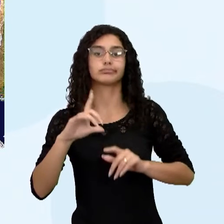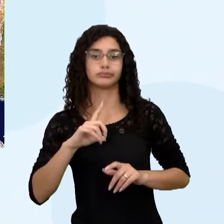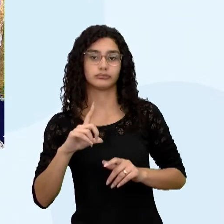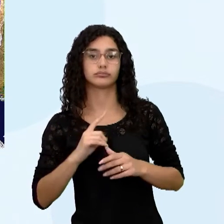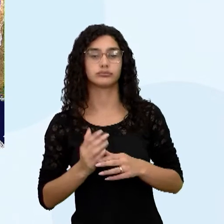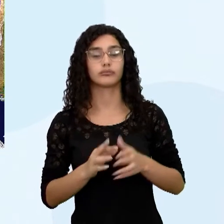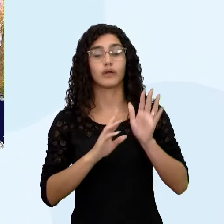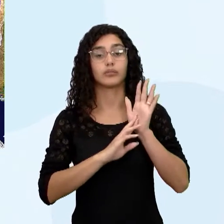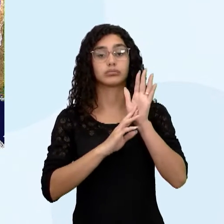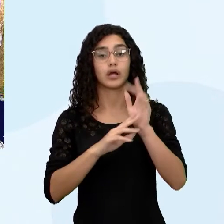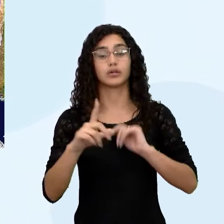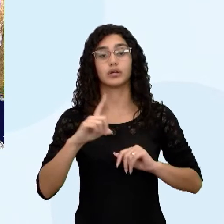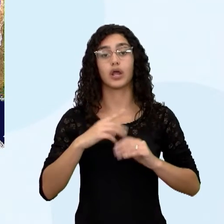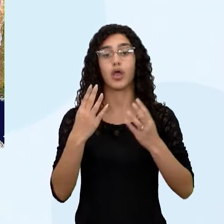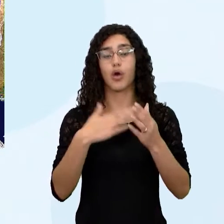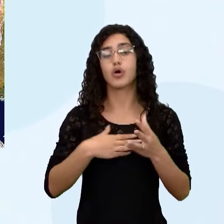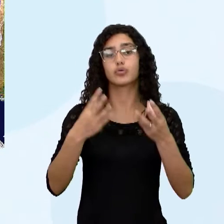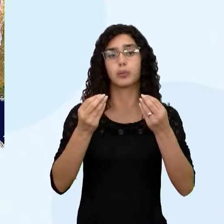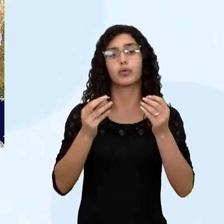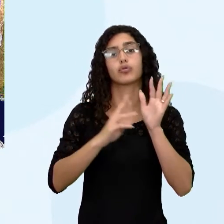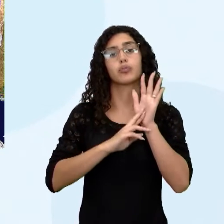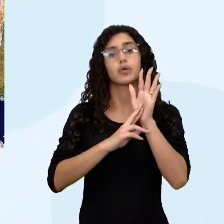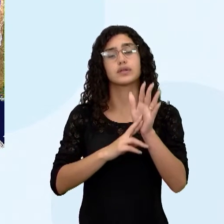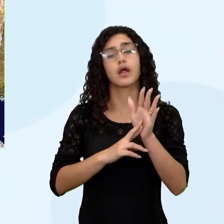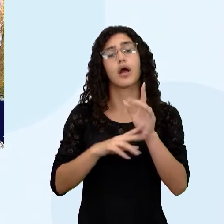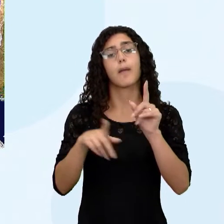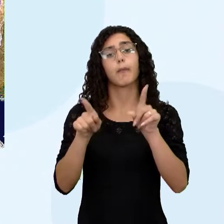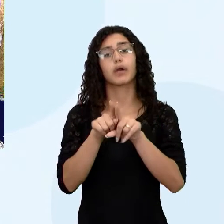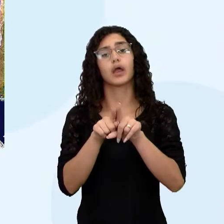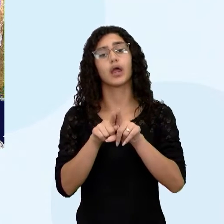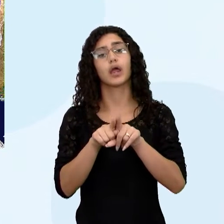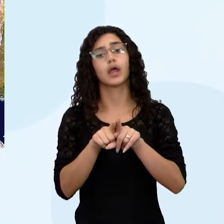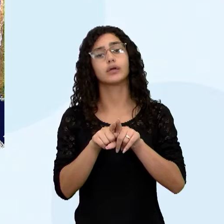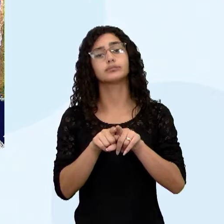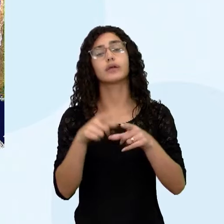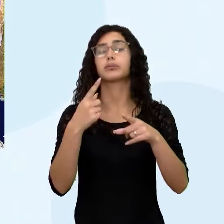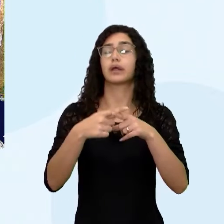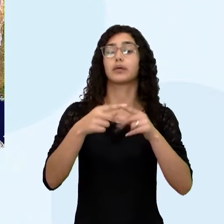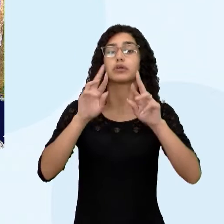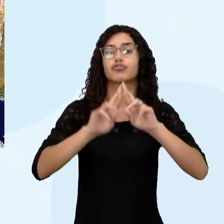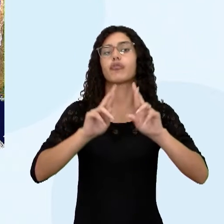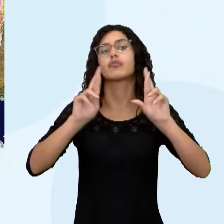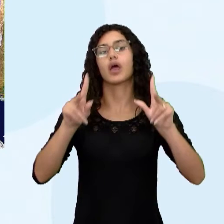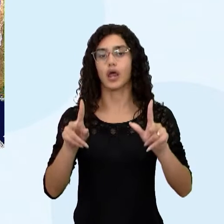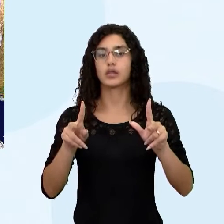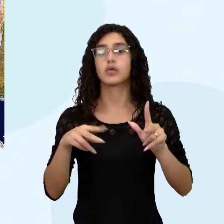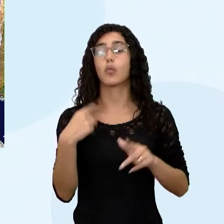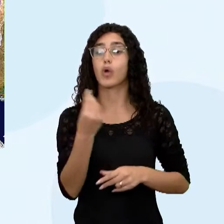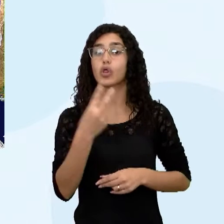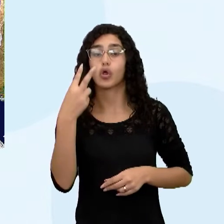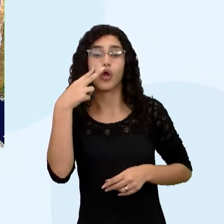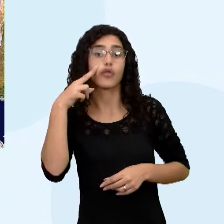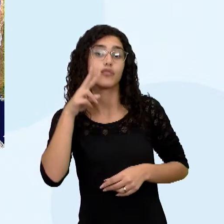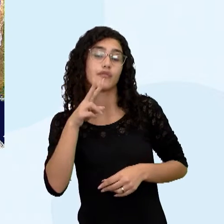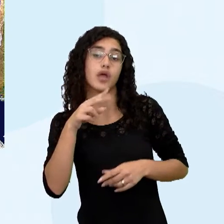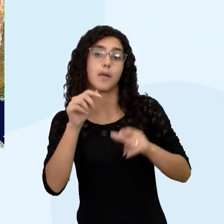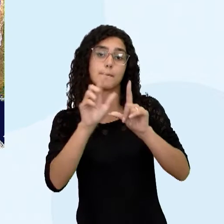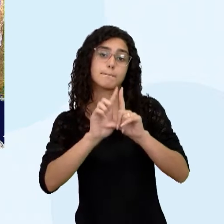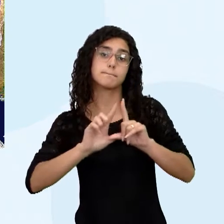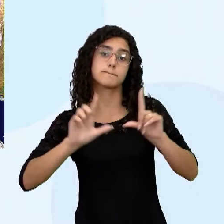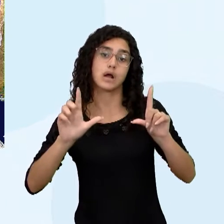é uma imagem de satélite. Eu gosto muito de mostrar as imagens de satélite porque dá uma diferenciação, né? Quando a gente vê aí, por exemplo, uma